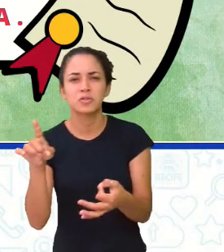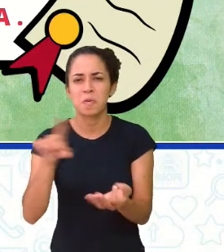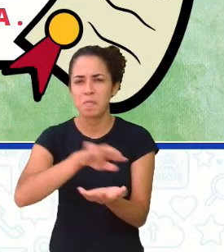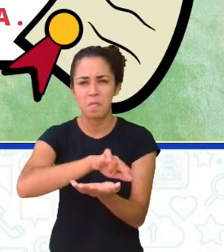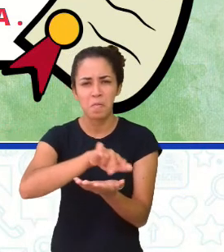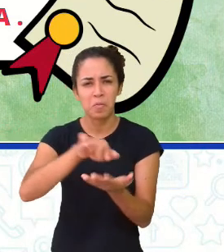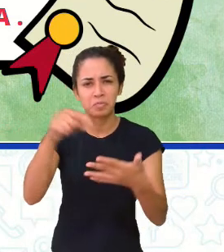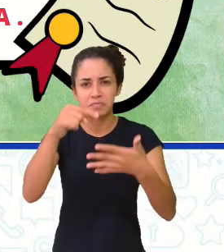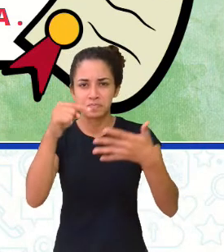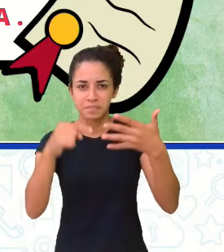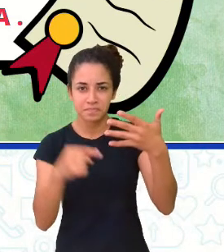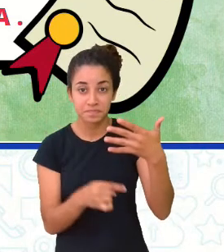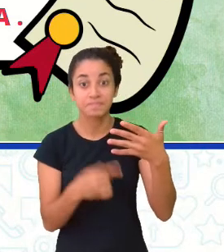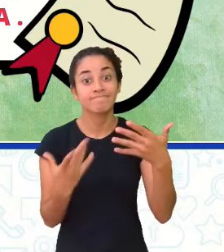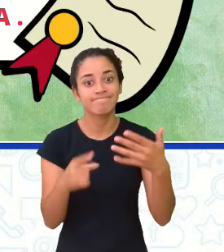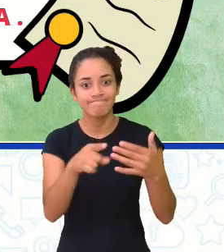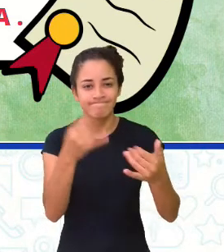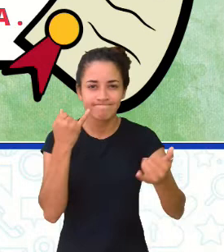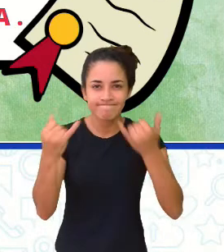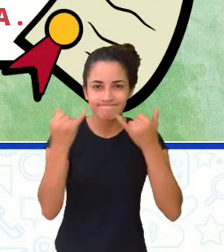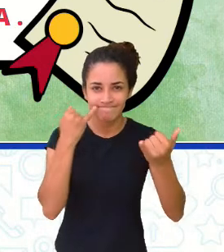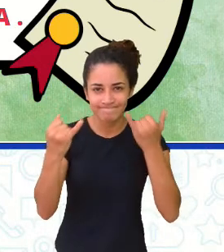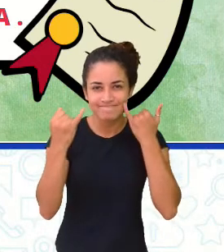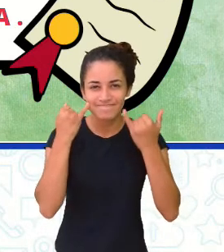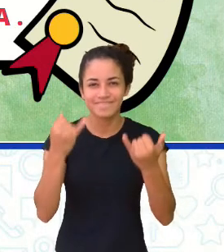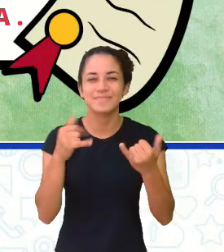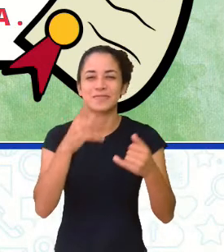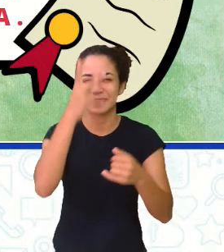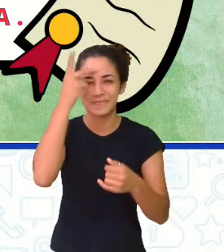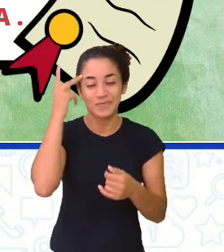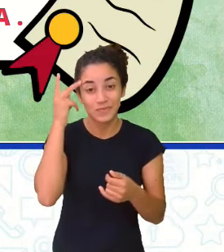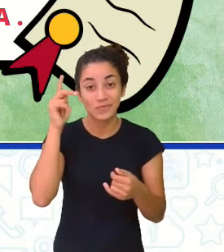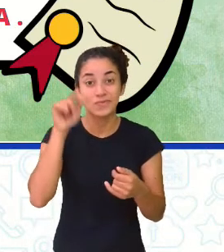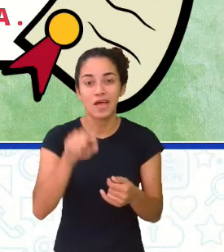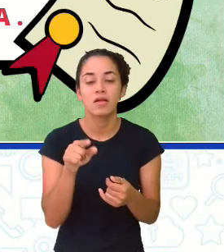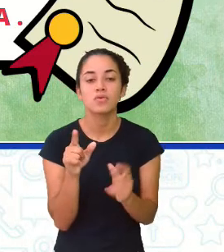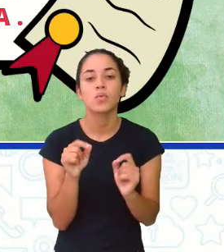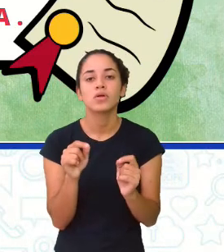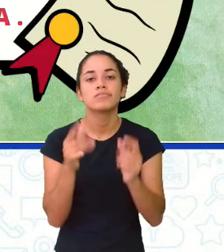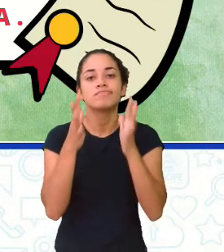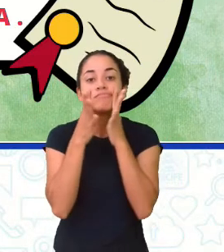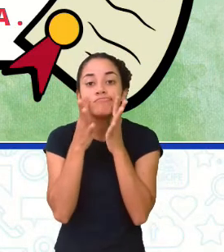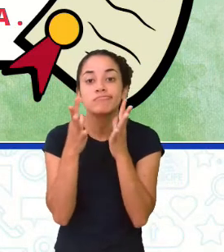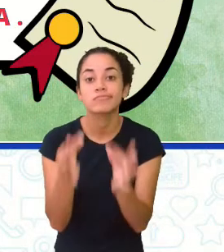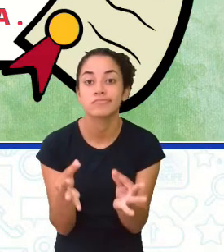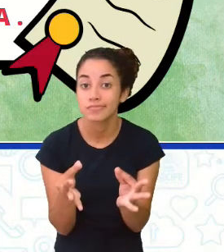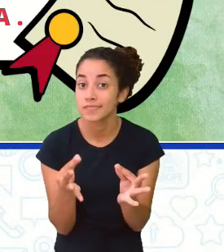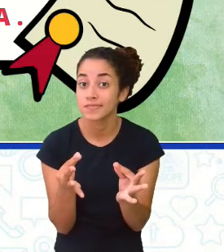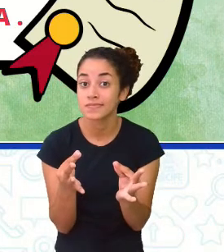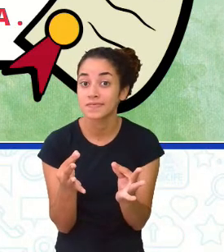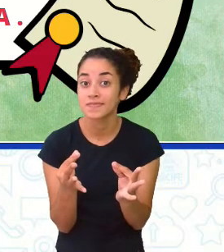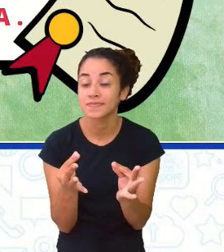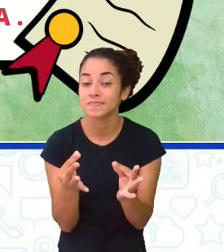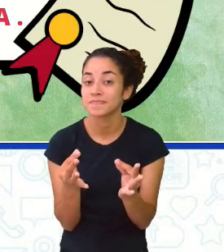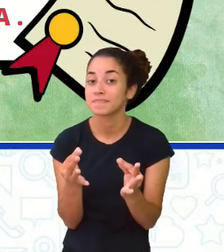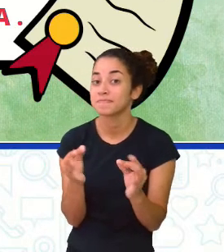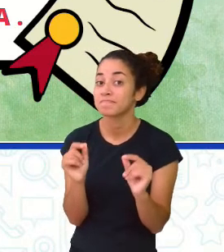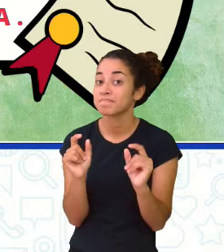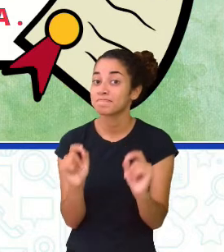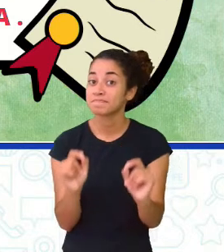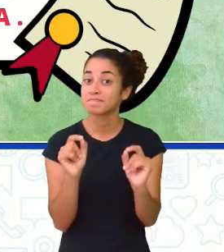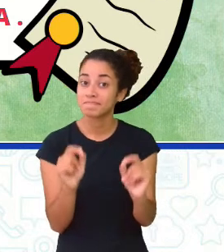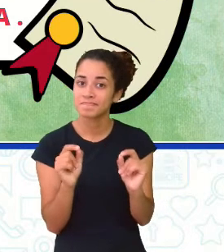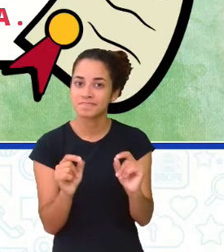outros fatores. E nessas informações, essas pessoas elas estão sempre atentas a quê, professora? As